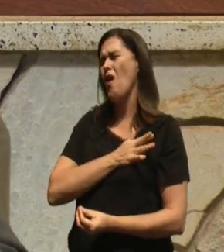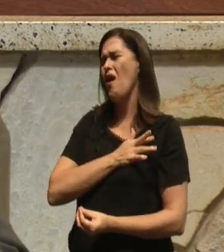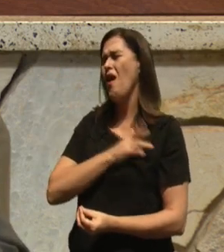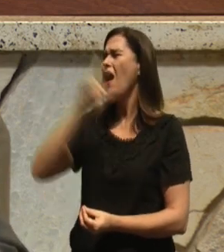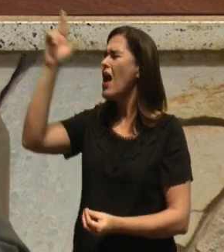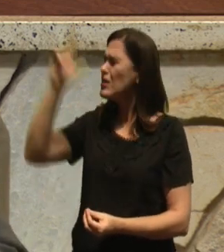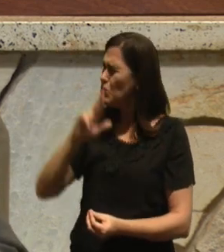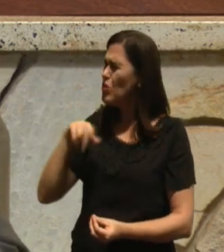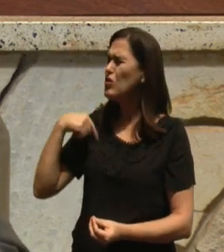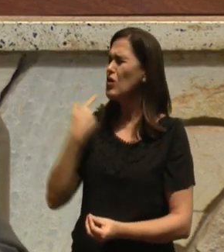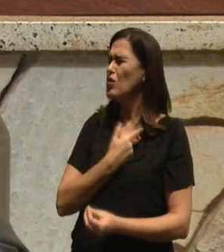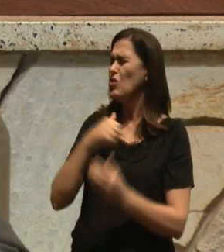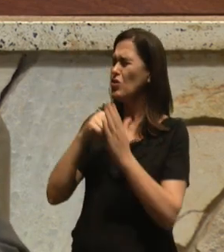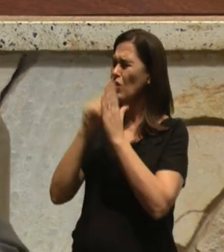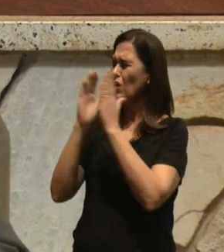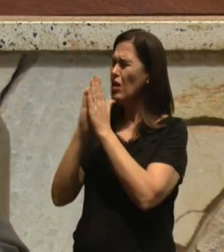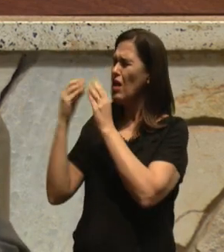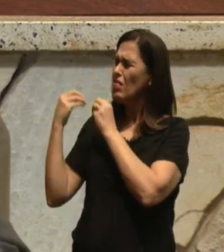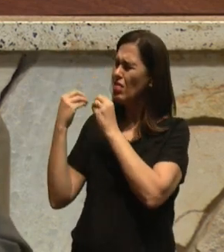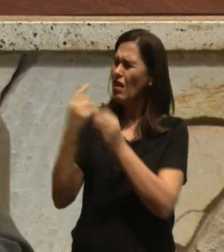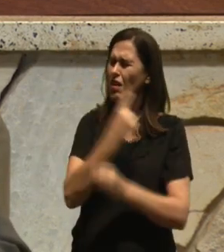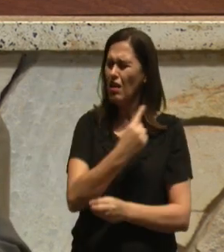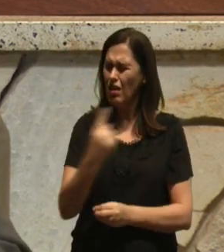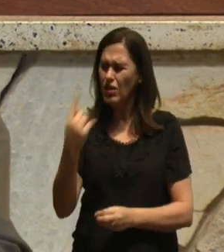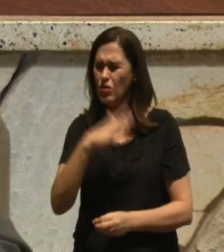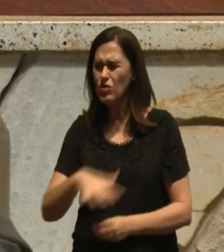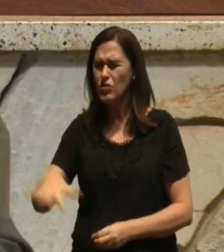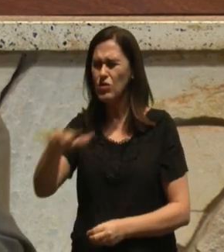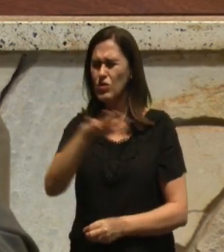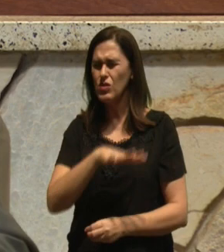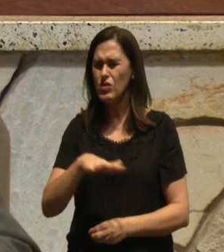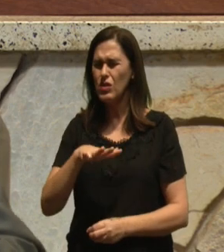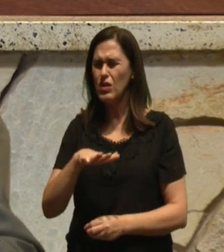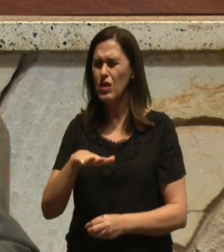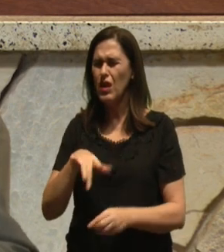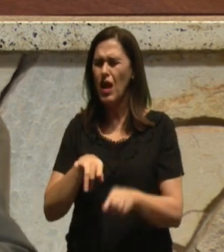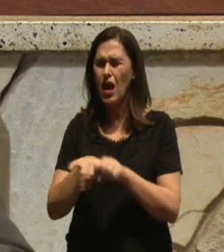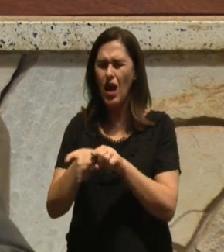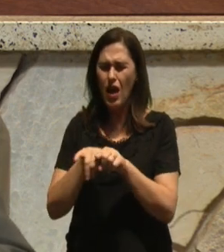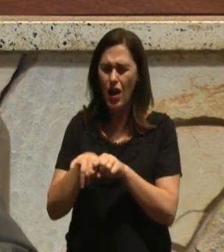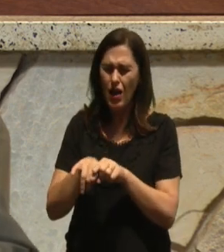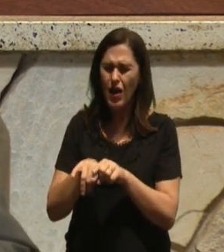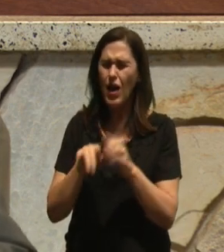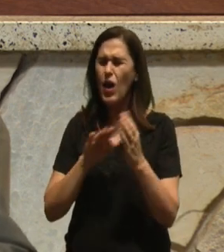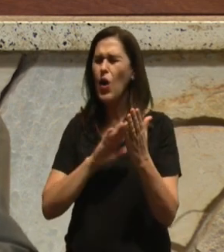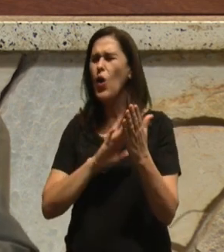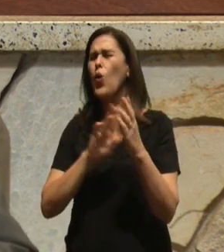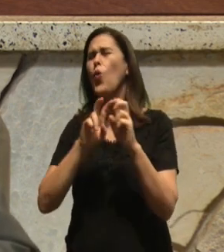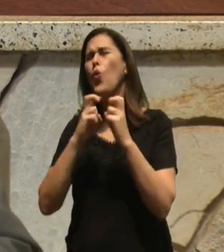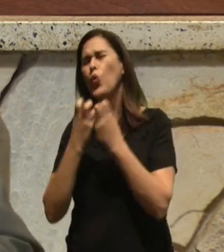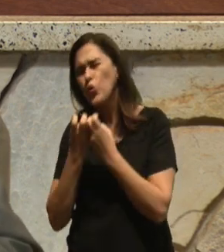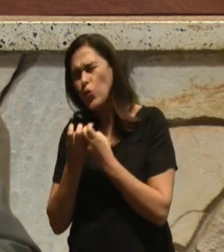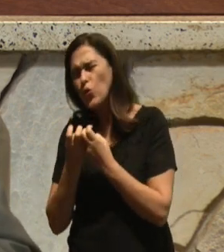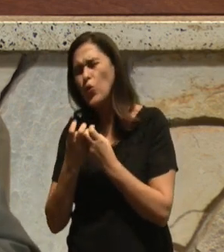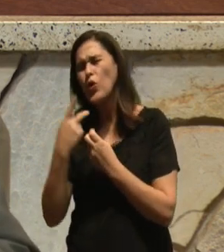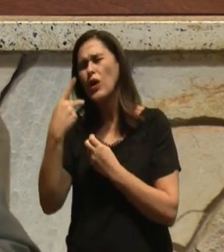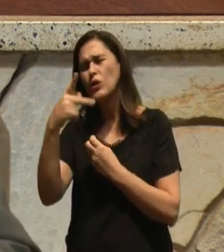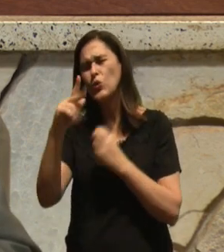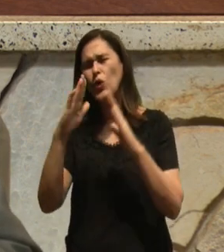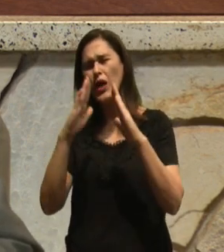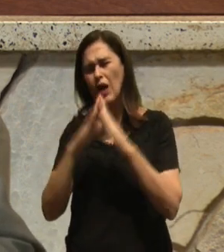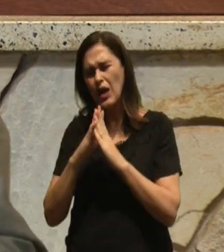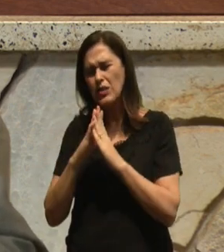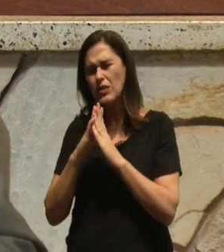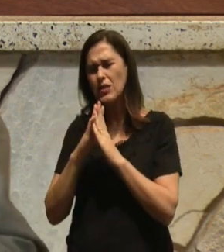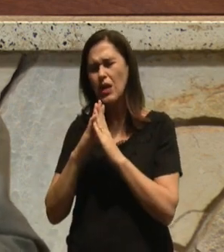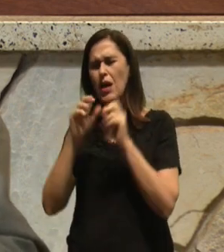nossa oração, derrama sobre cada um de nós, sobre os nossos queridos irmãos que cultuam a ti em casa juntamente conosco, chuvas